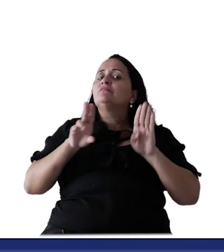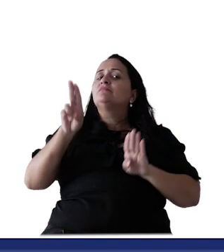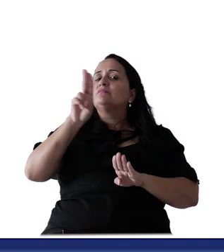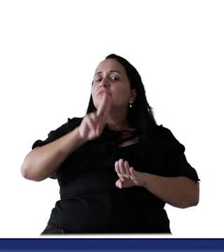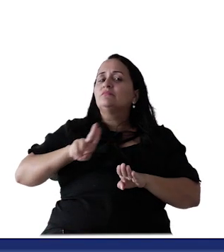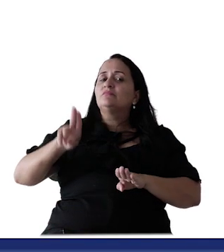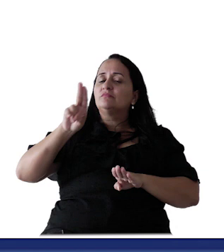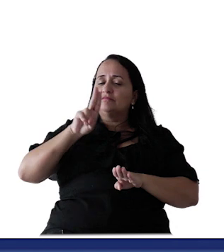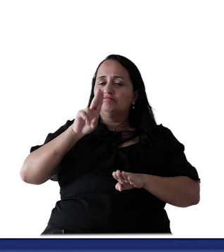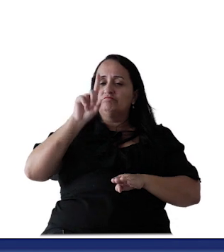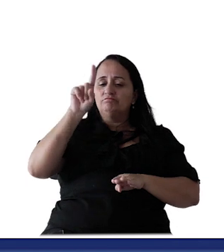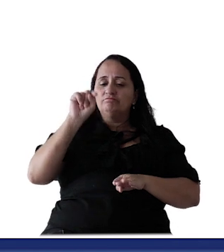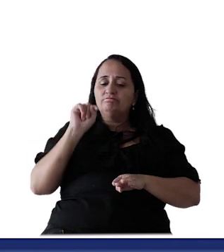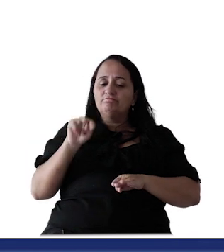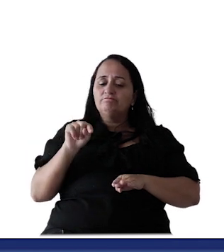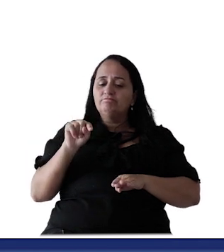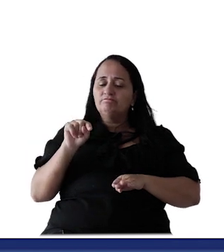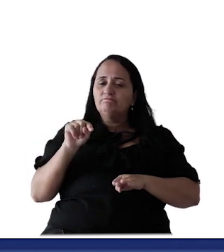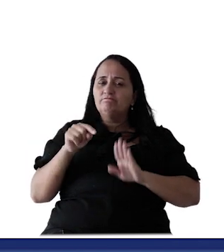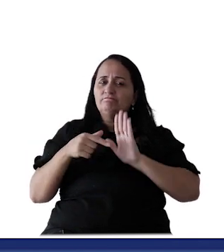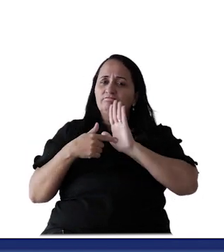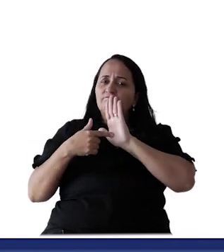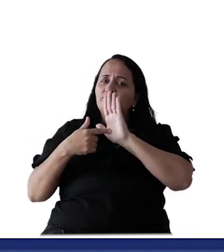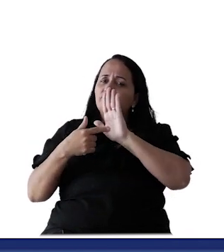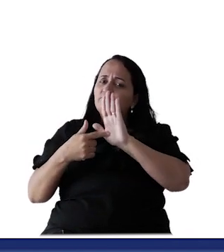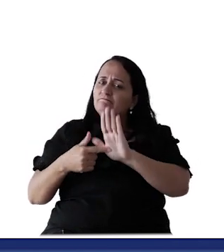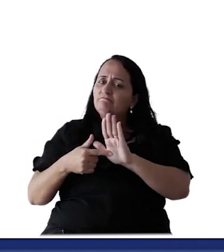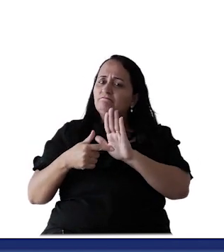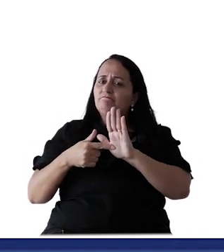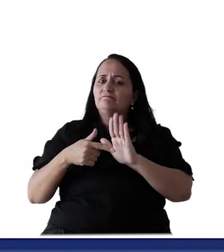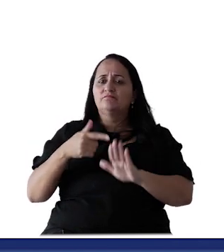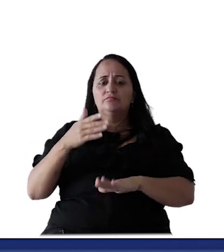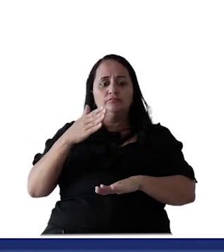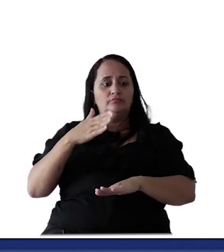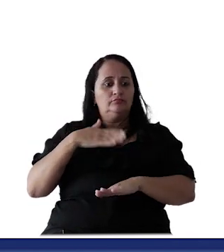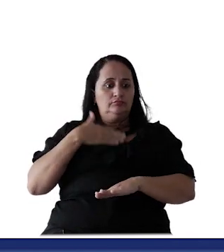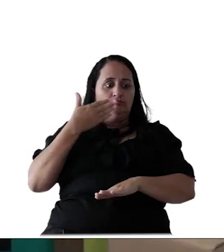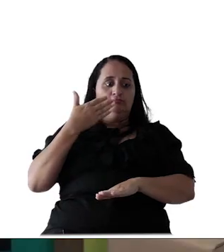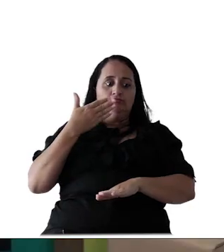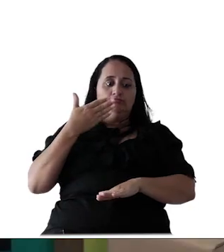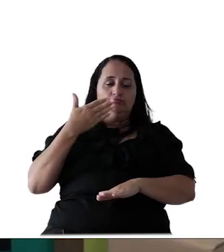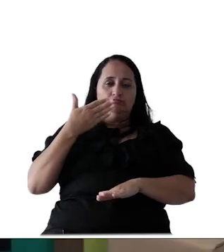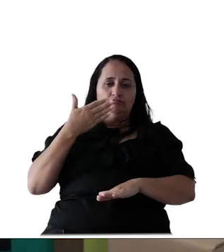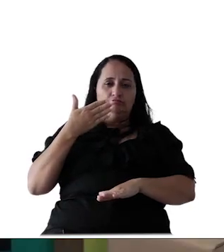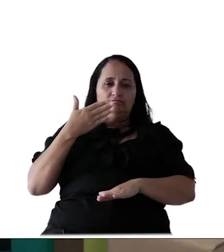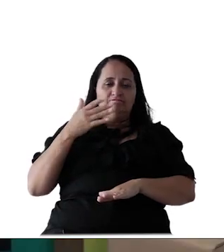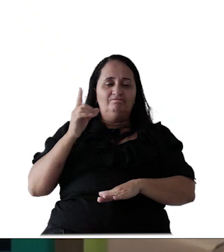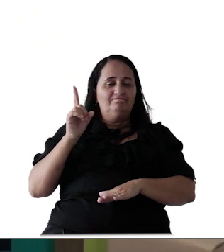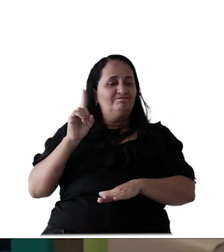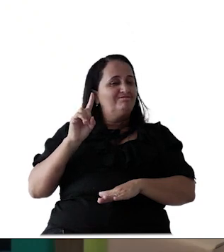exclamação exprimiria esse sentimento de susto do personagem?